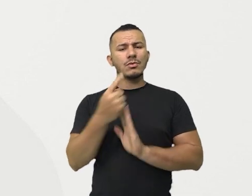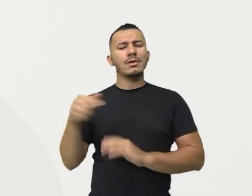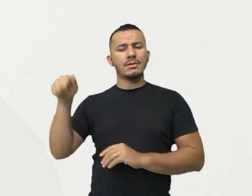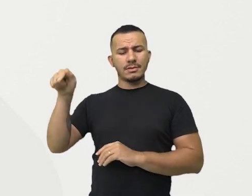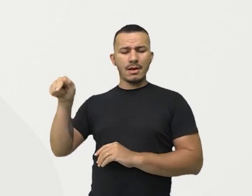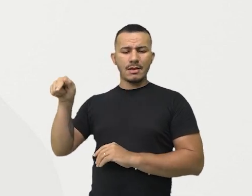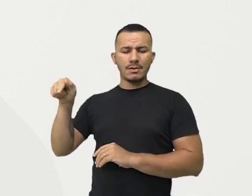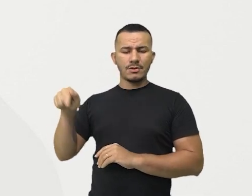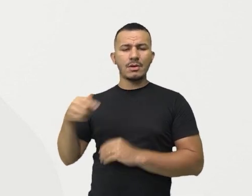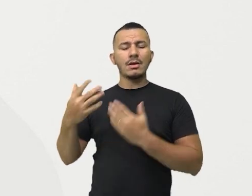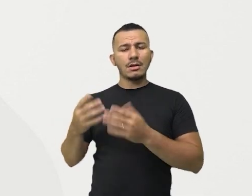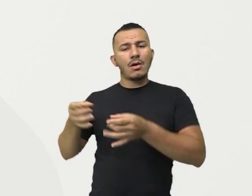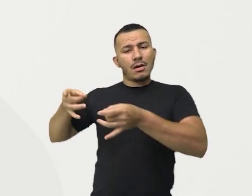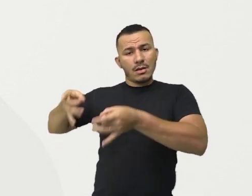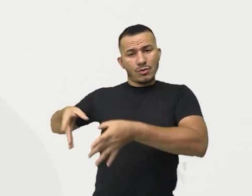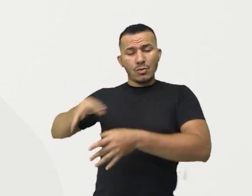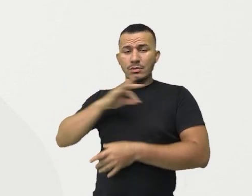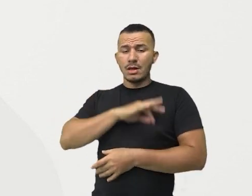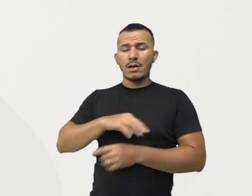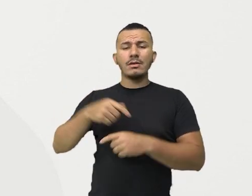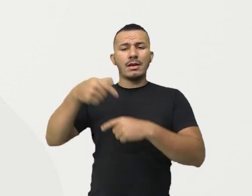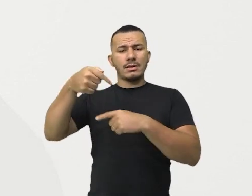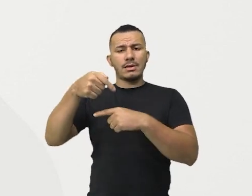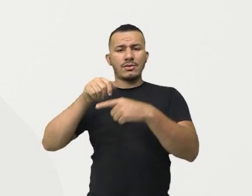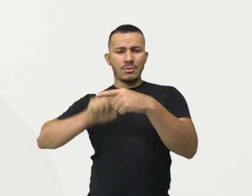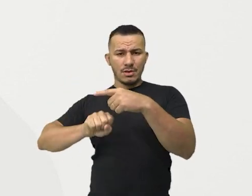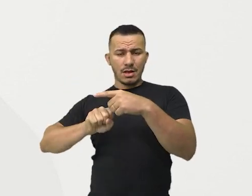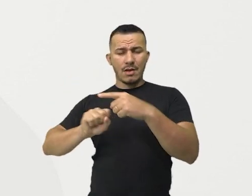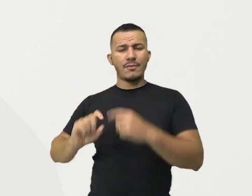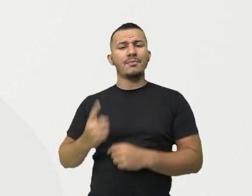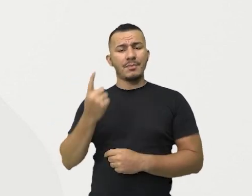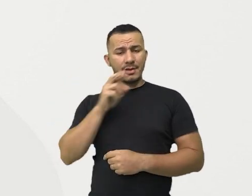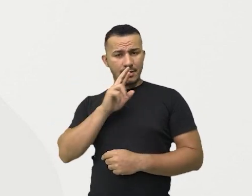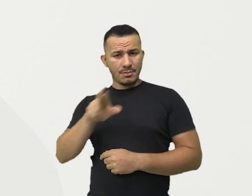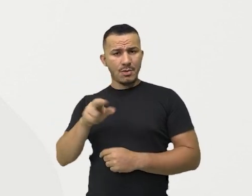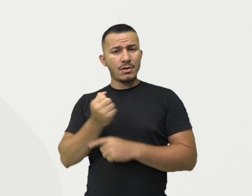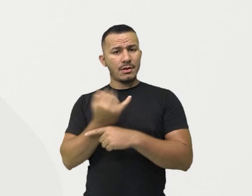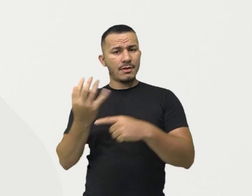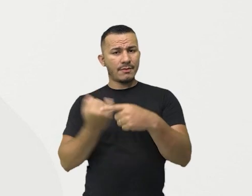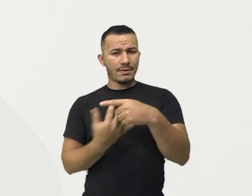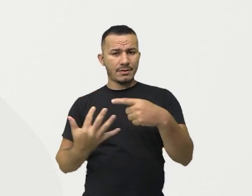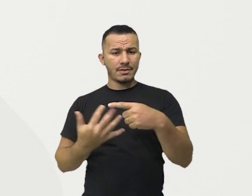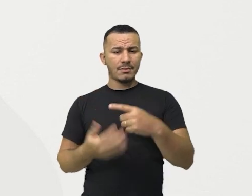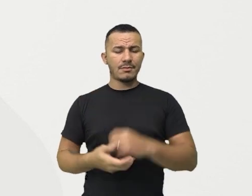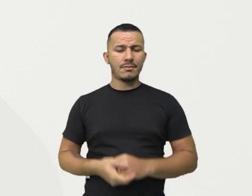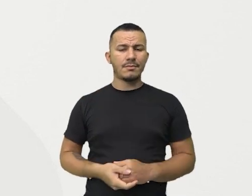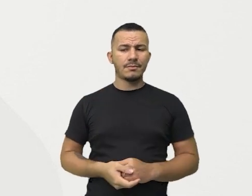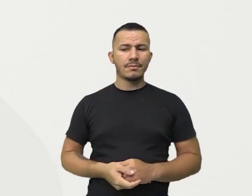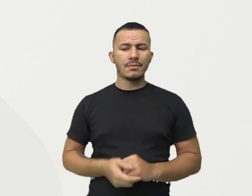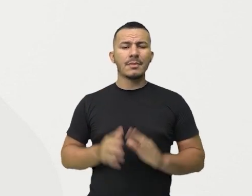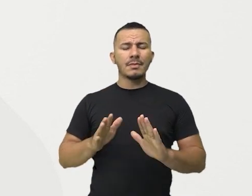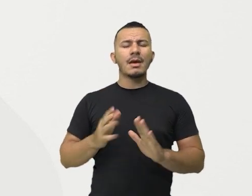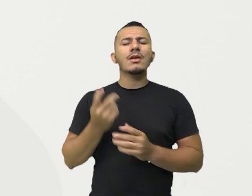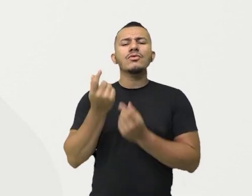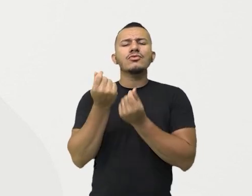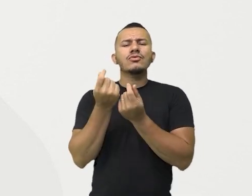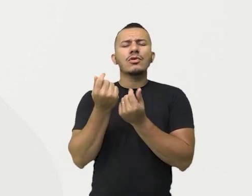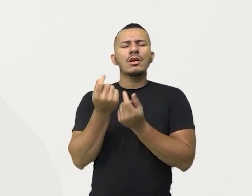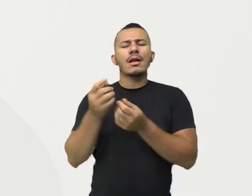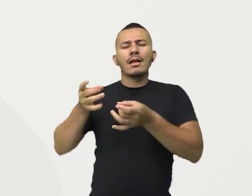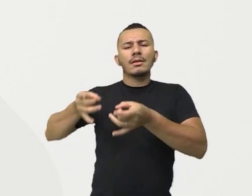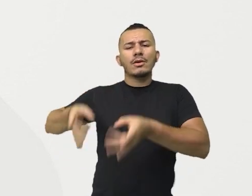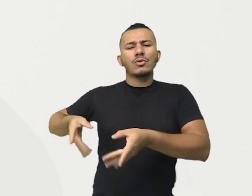7. Então, sobrou 7/8. Isso aqui é a nossa primeira resposta em fração. Mas aí, em dinheiro,